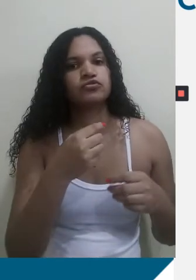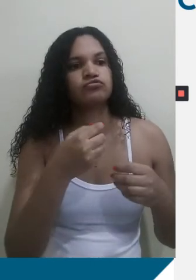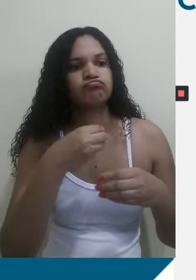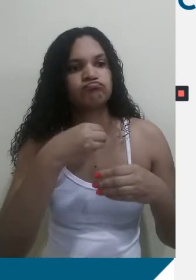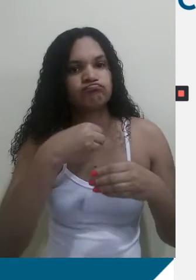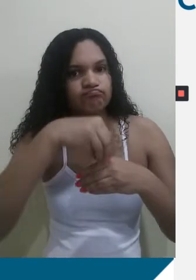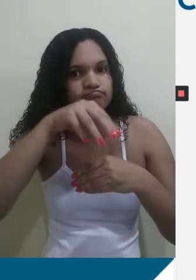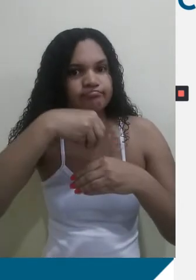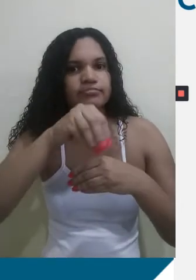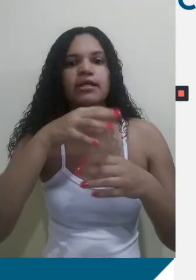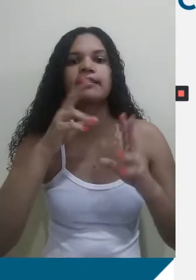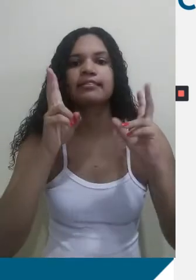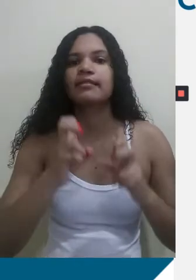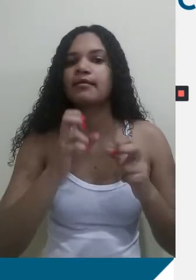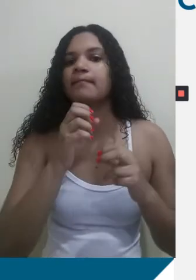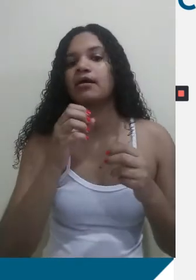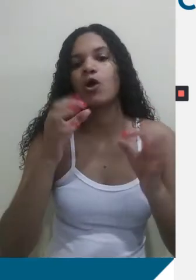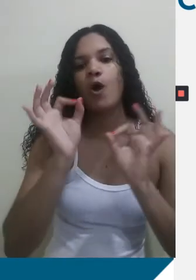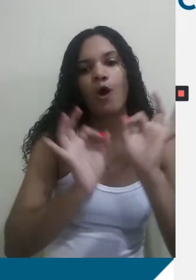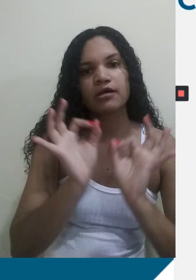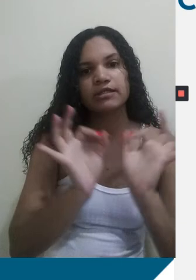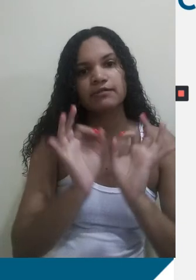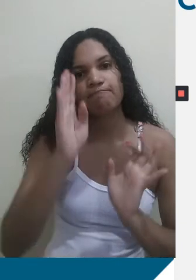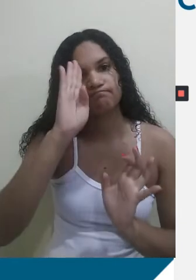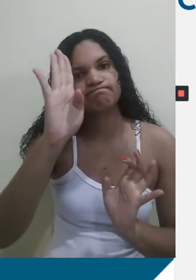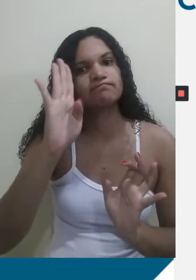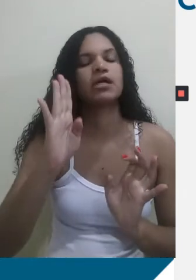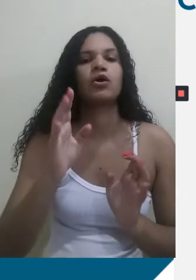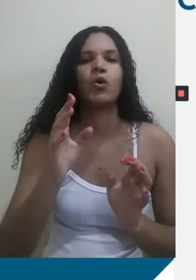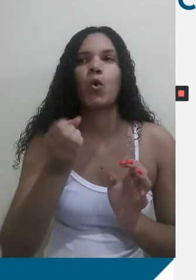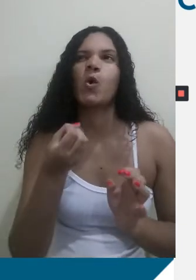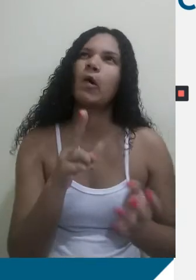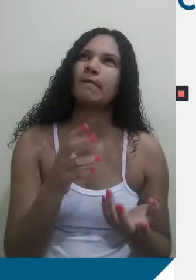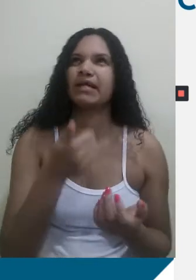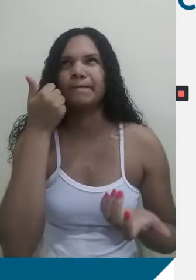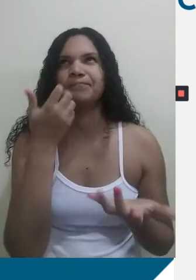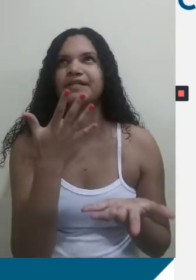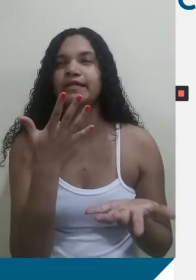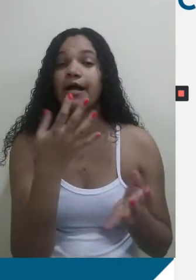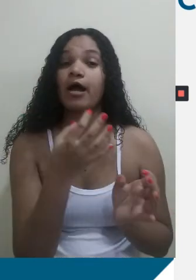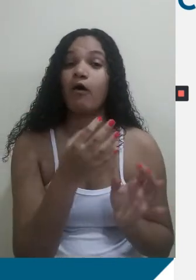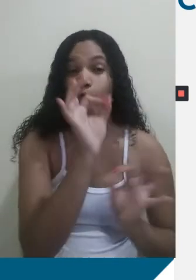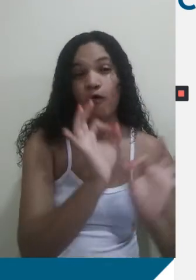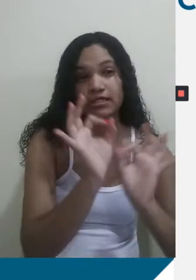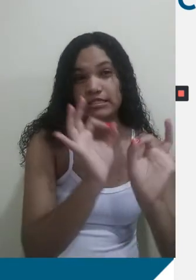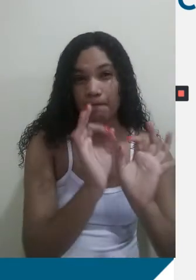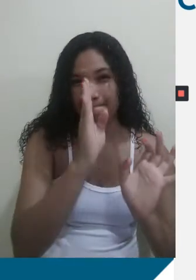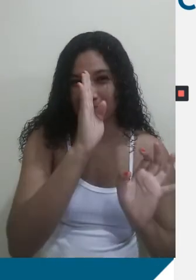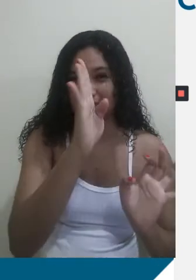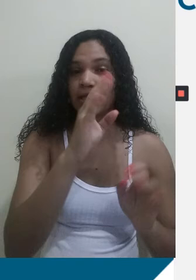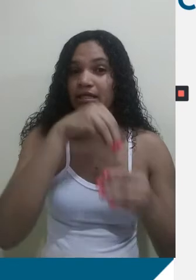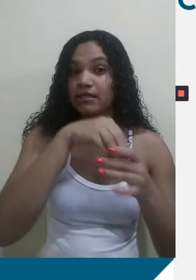discutimos as organizações principais, ou melhor dizendo, a organização